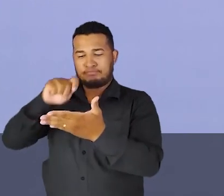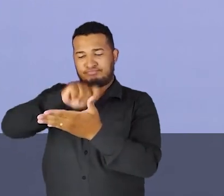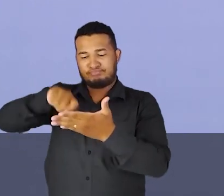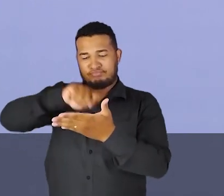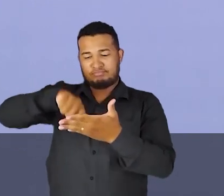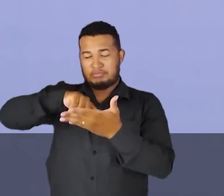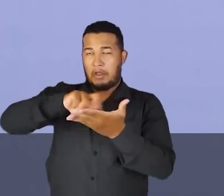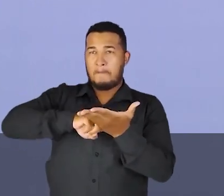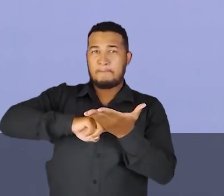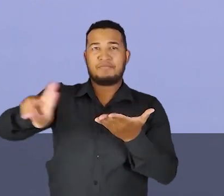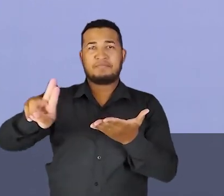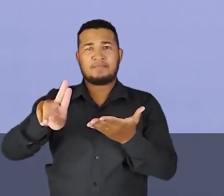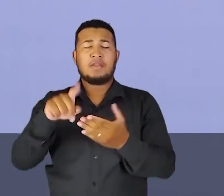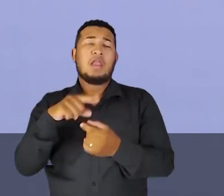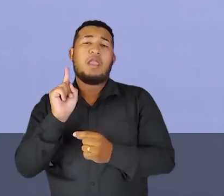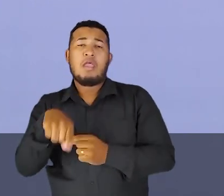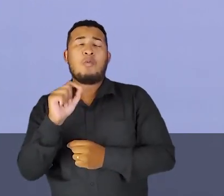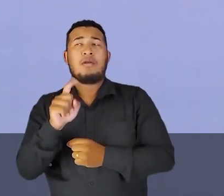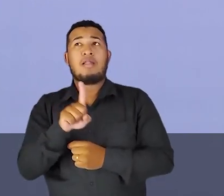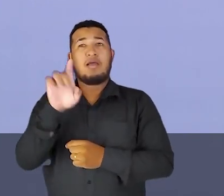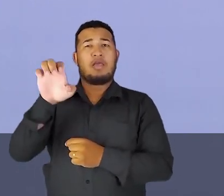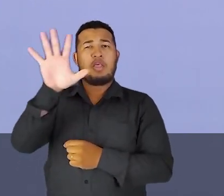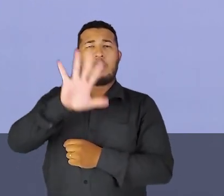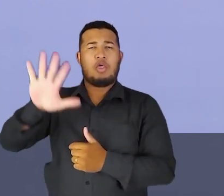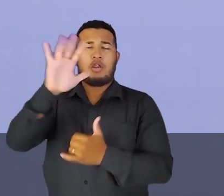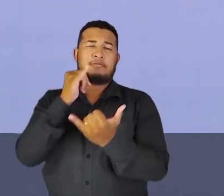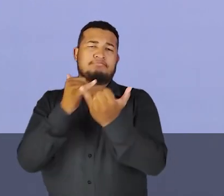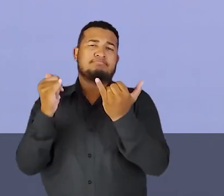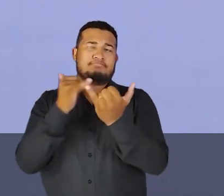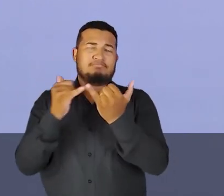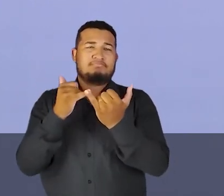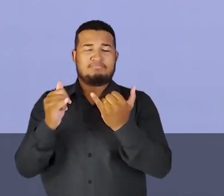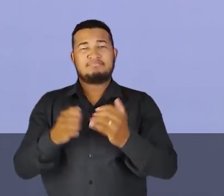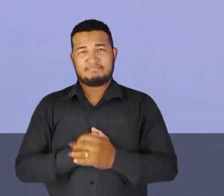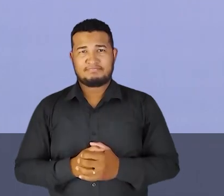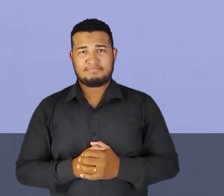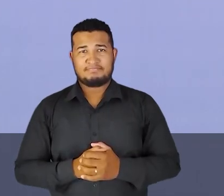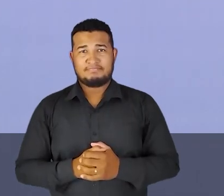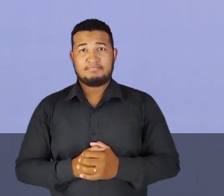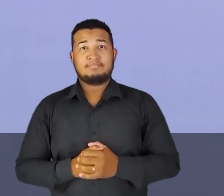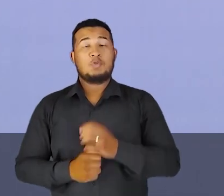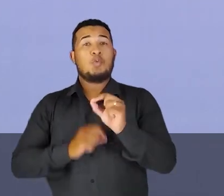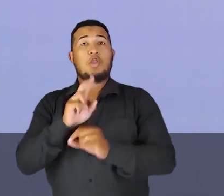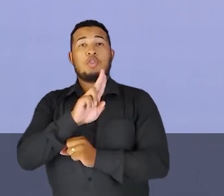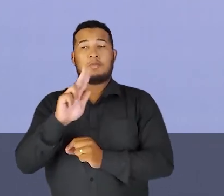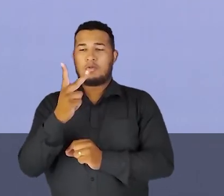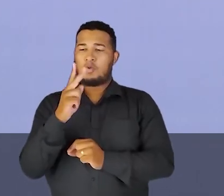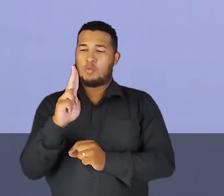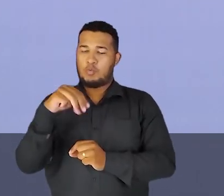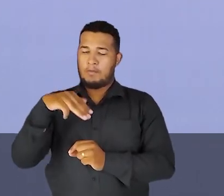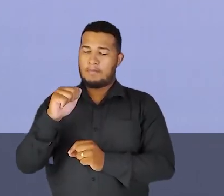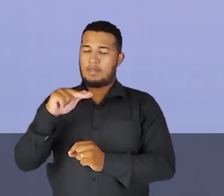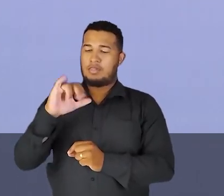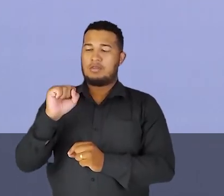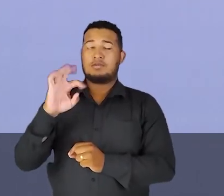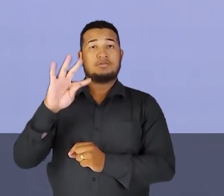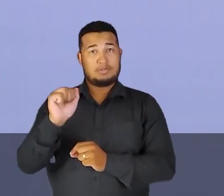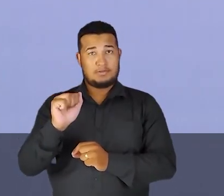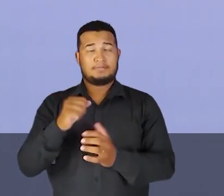visão de mundo muito comum na Europa naquela época, né? Humanista e renascença, tá